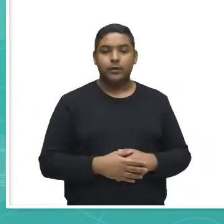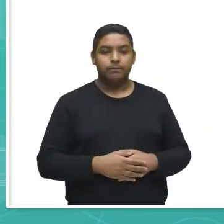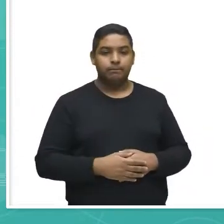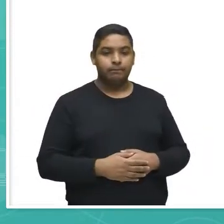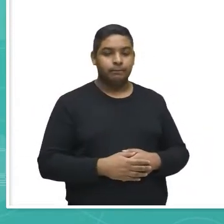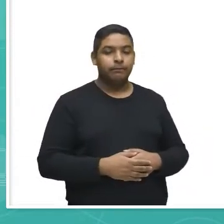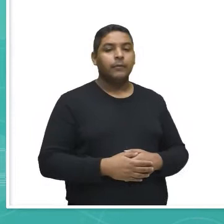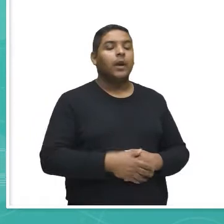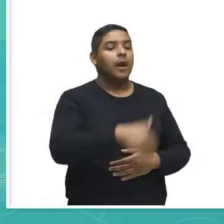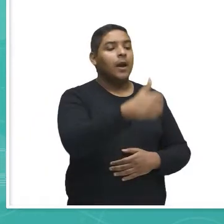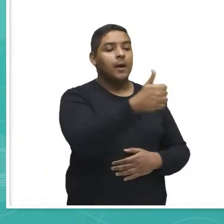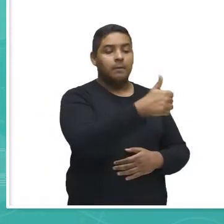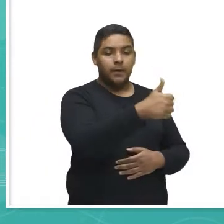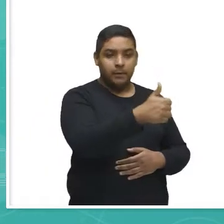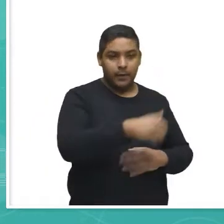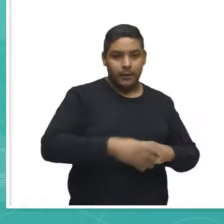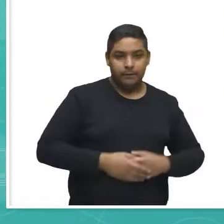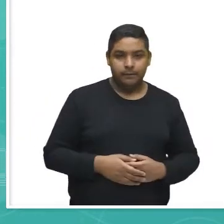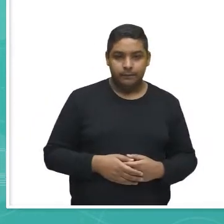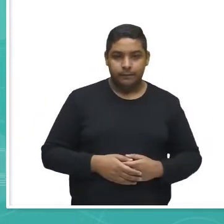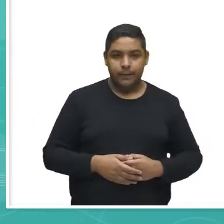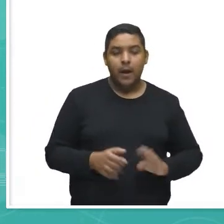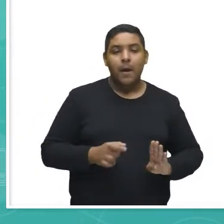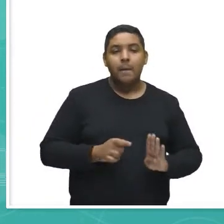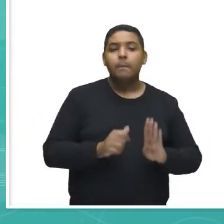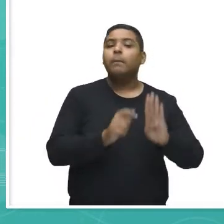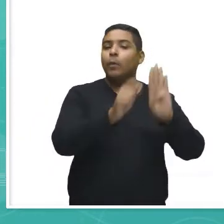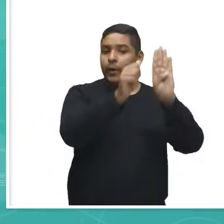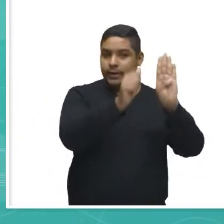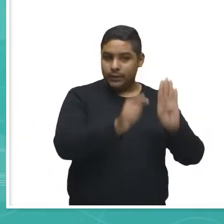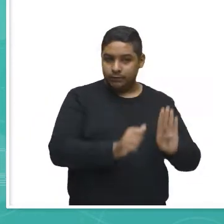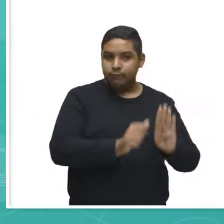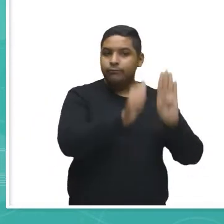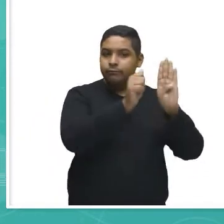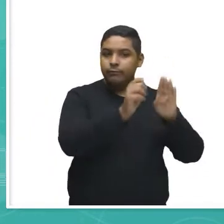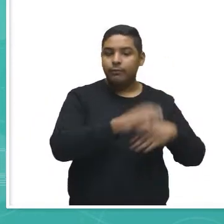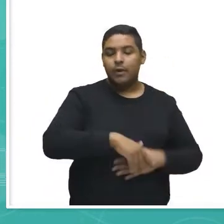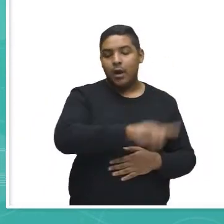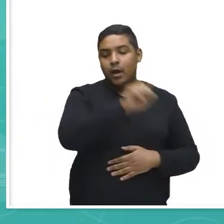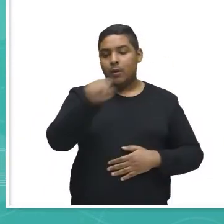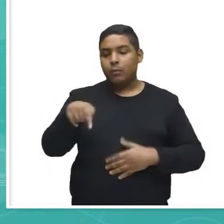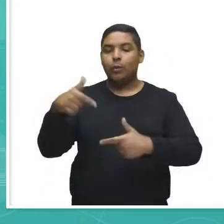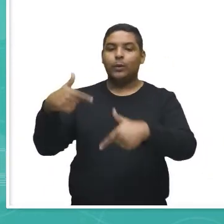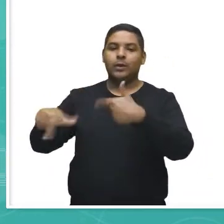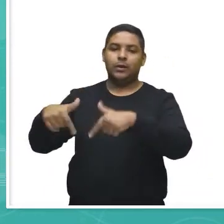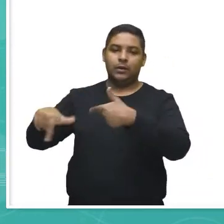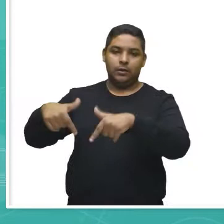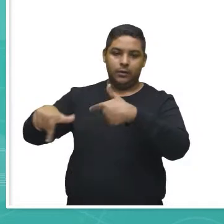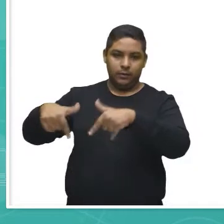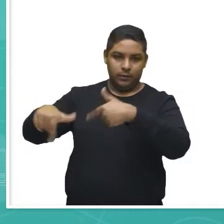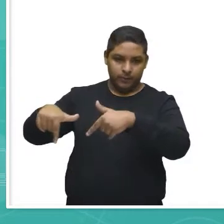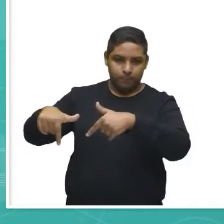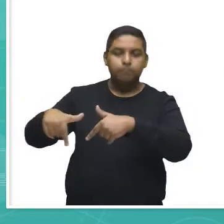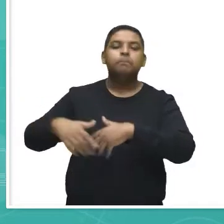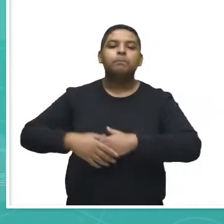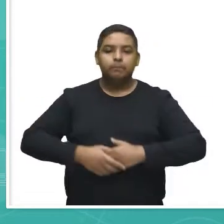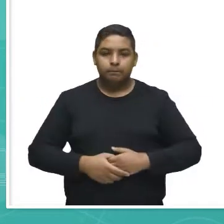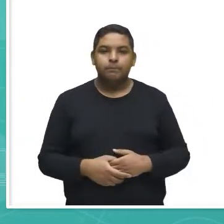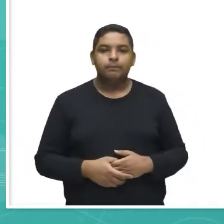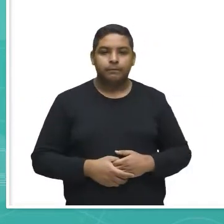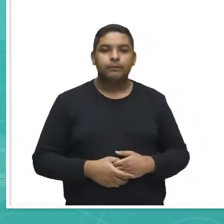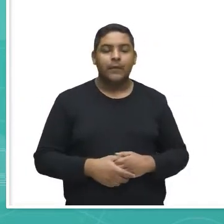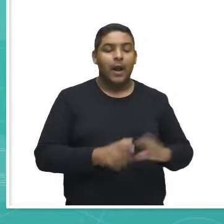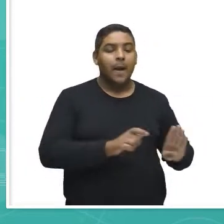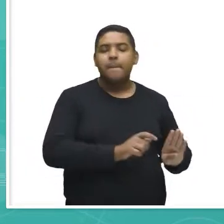a atenção, que vai ser a burguesa e a do proletariado, tá? Então, a